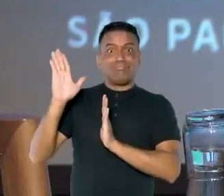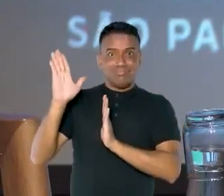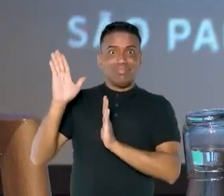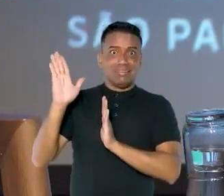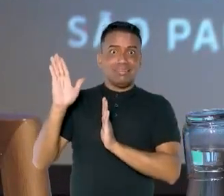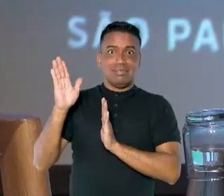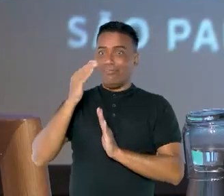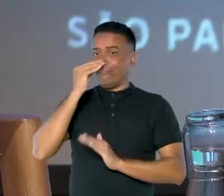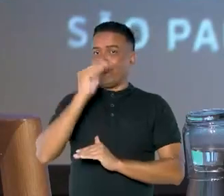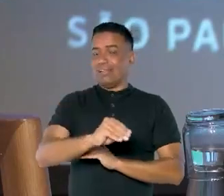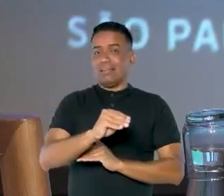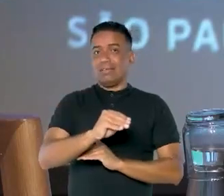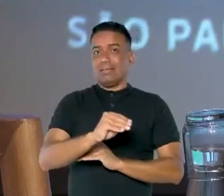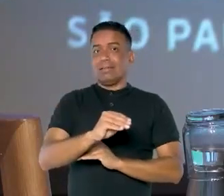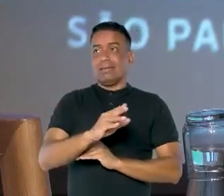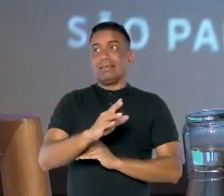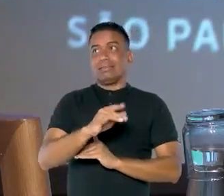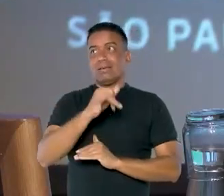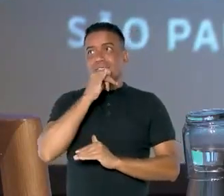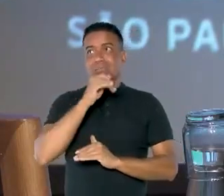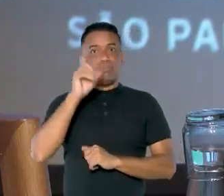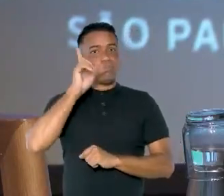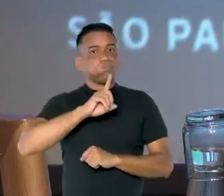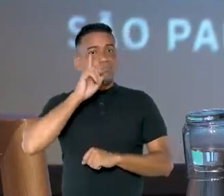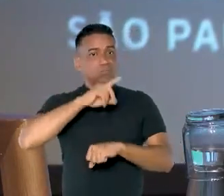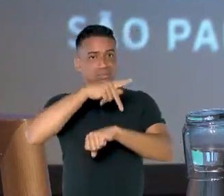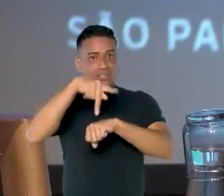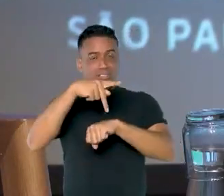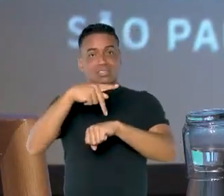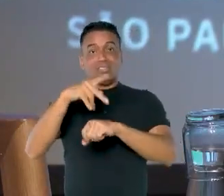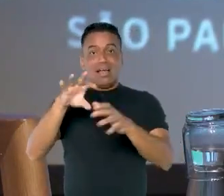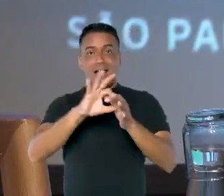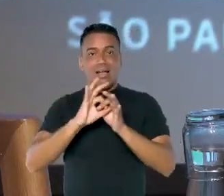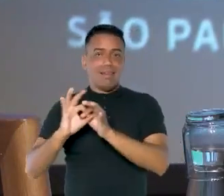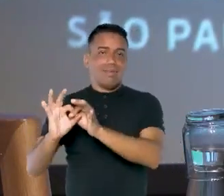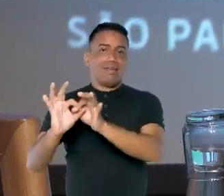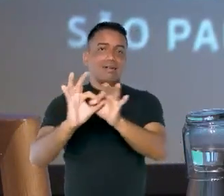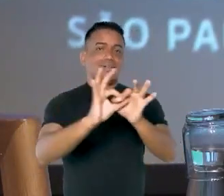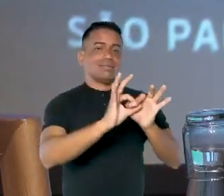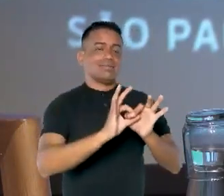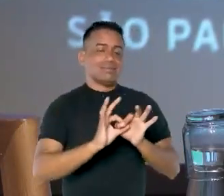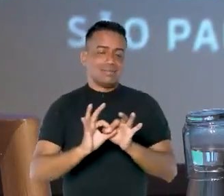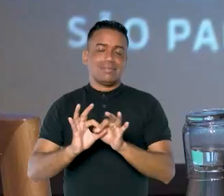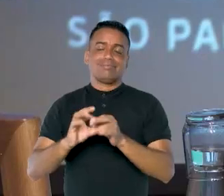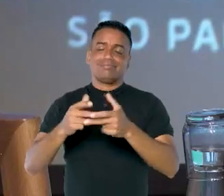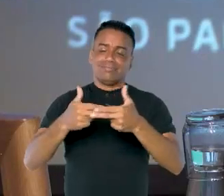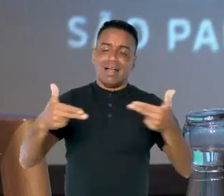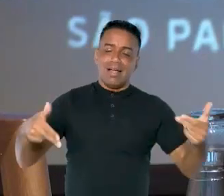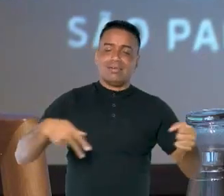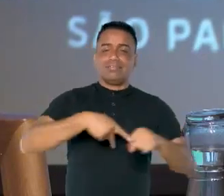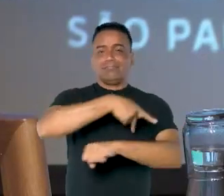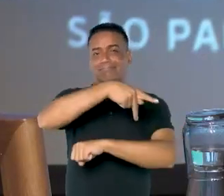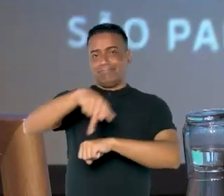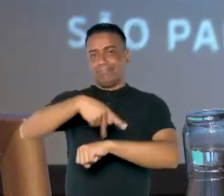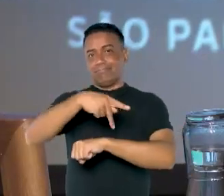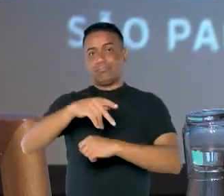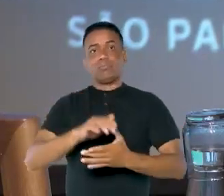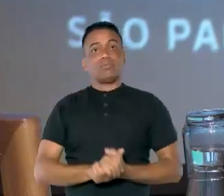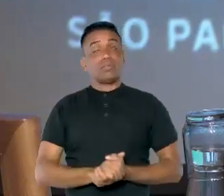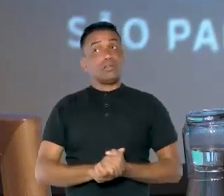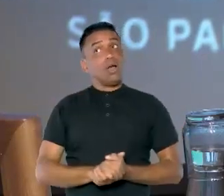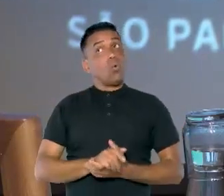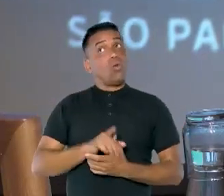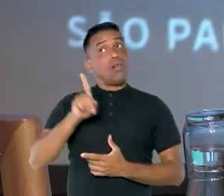maneira, tiraram o corpo da Aliança Atlântica, da OTAN. E, com isso, os